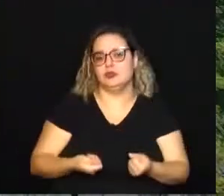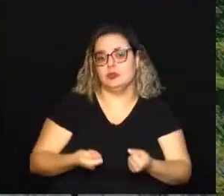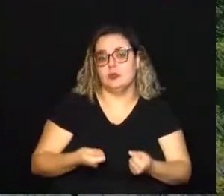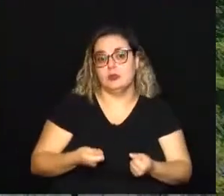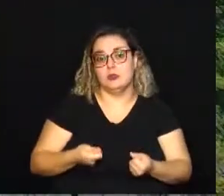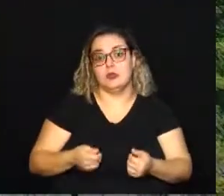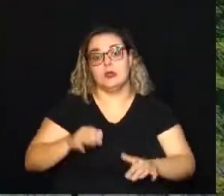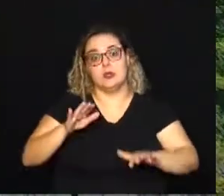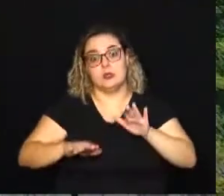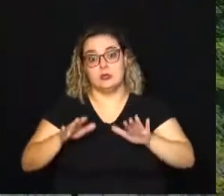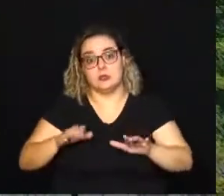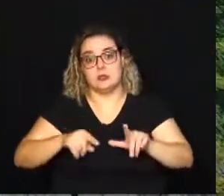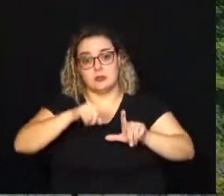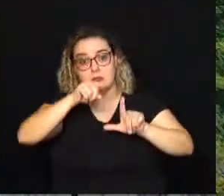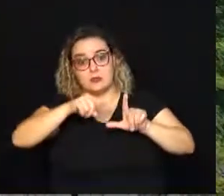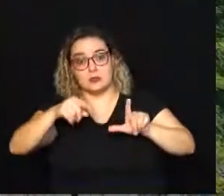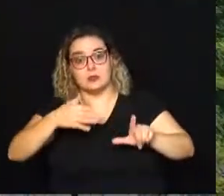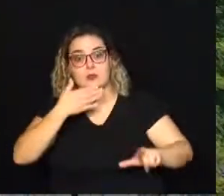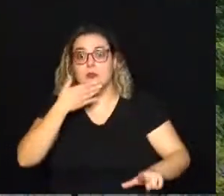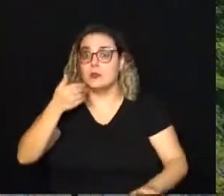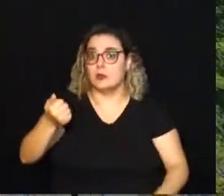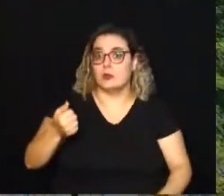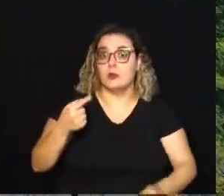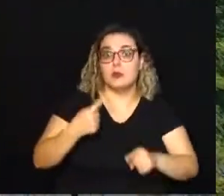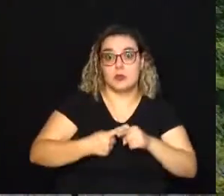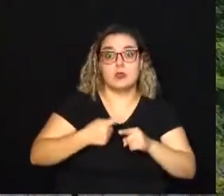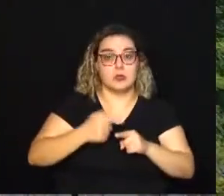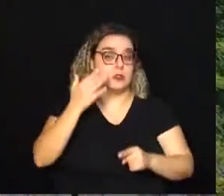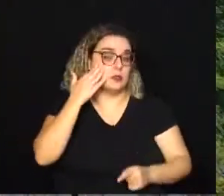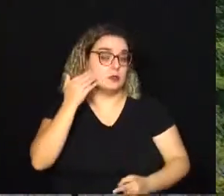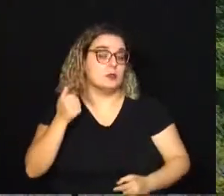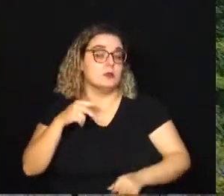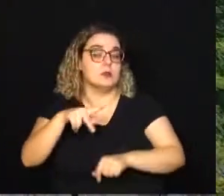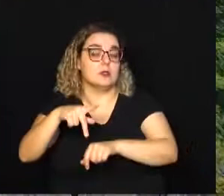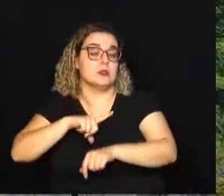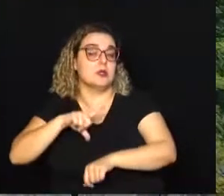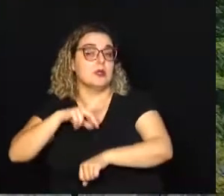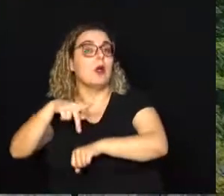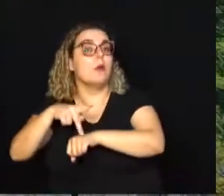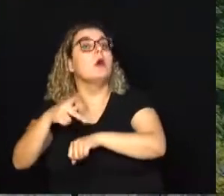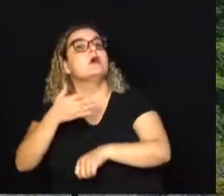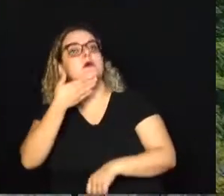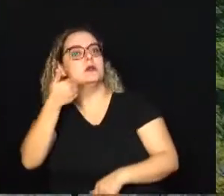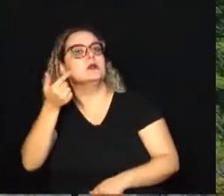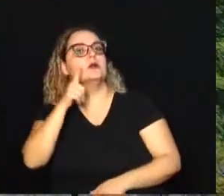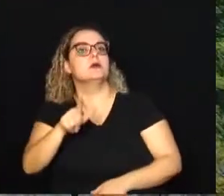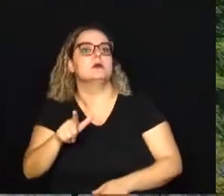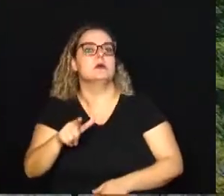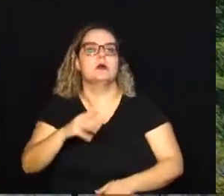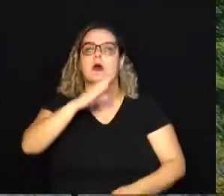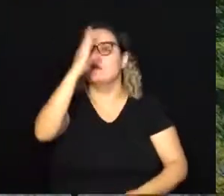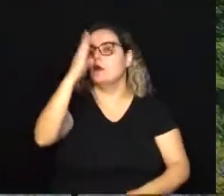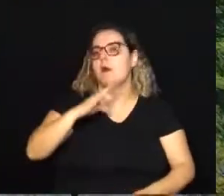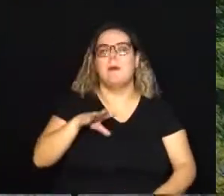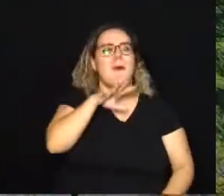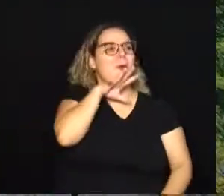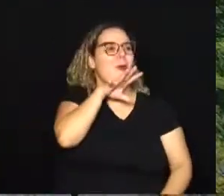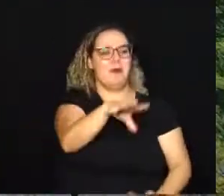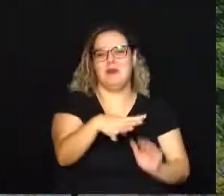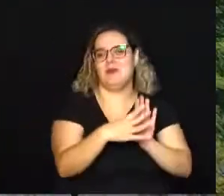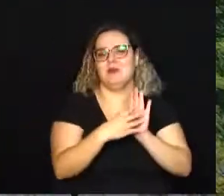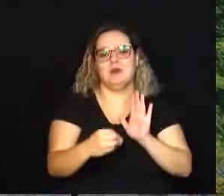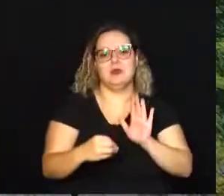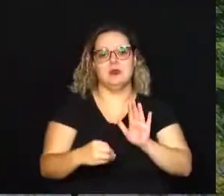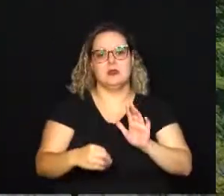num estágio muito melhor, porque a gente sabe que tem países que estão. Então, o Brasil hoje, a gente é um péssimo exemplo e eu responsabilizo bastante